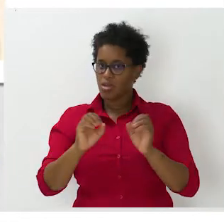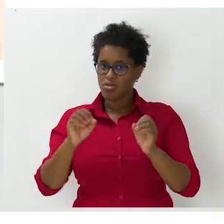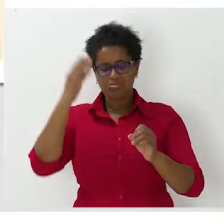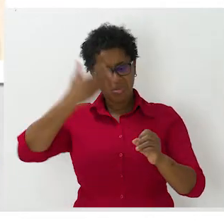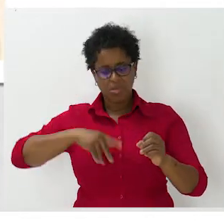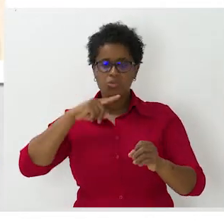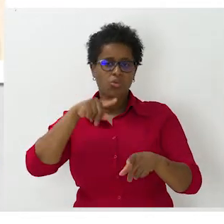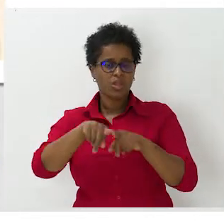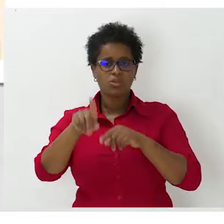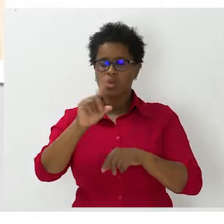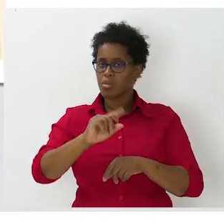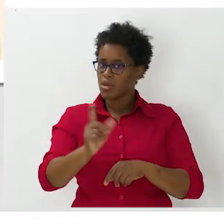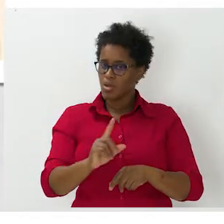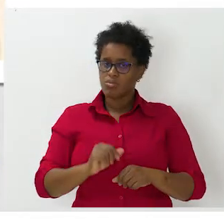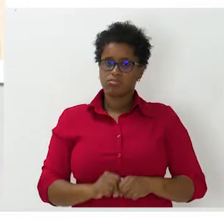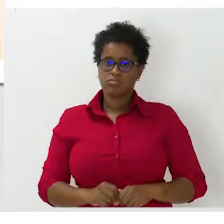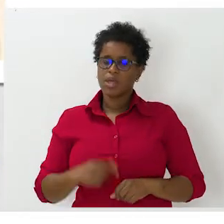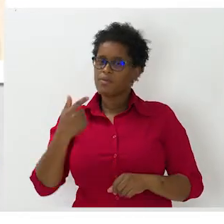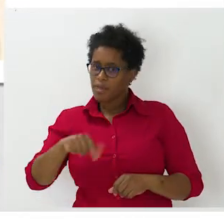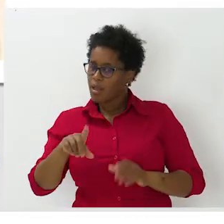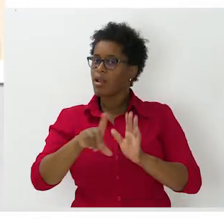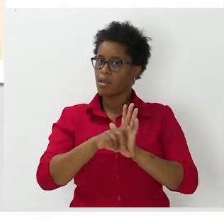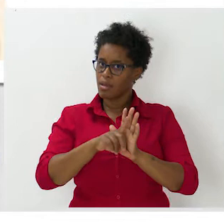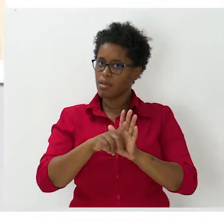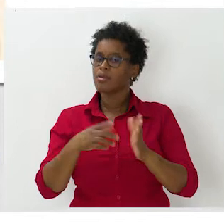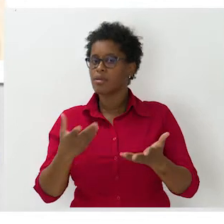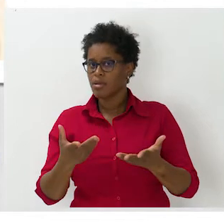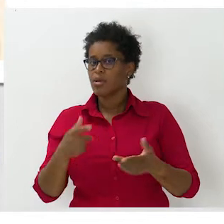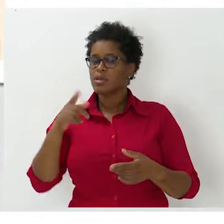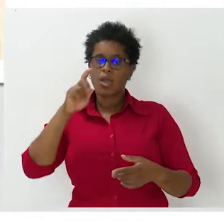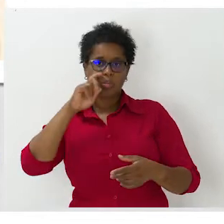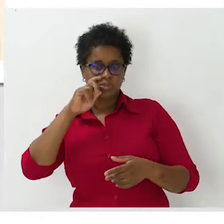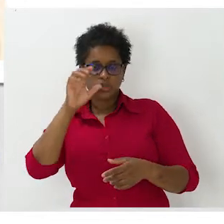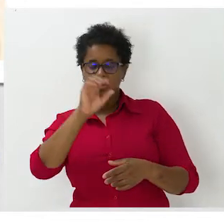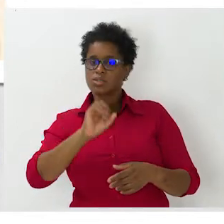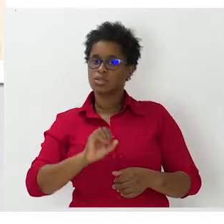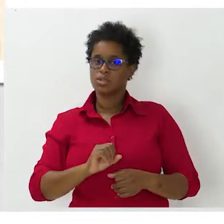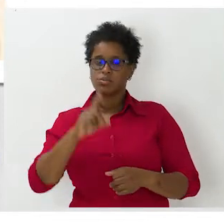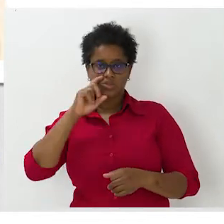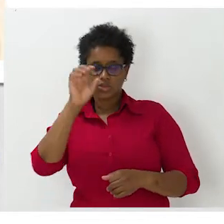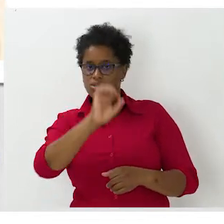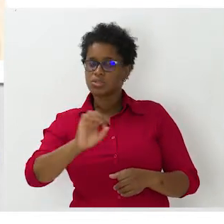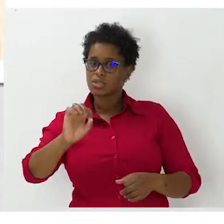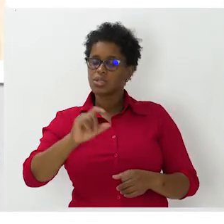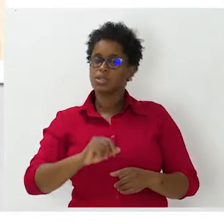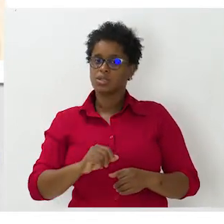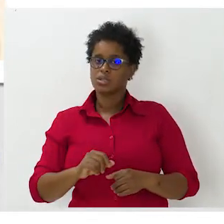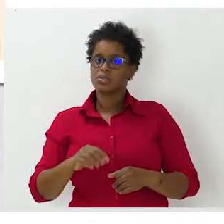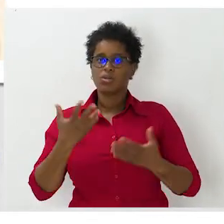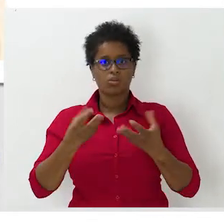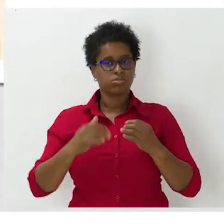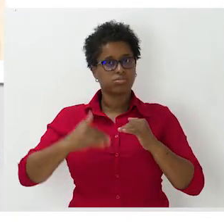políticos, embora houvessem leis que os protegiam contra excessos